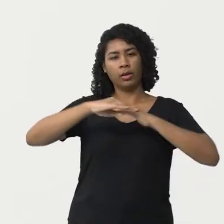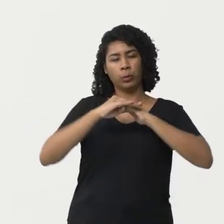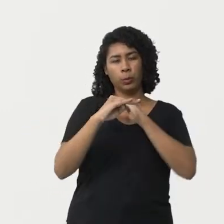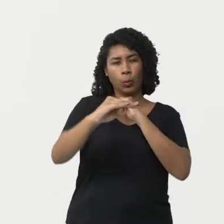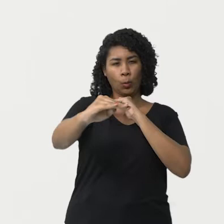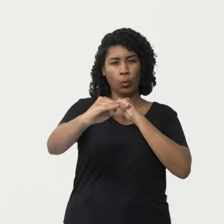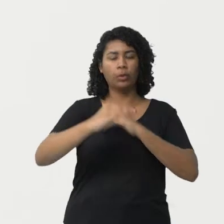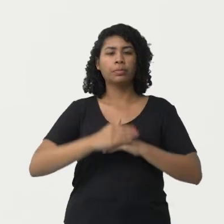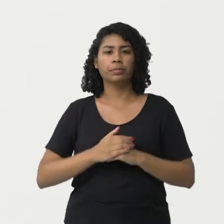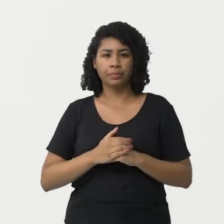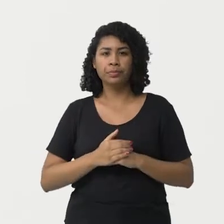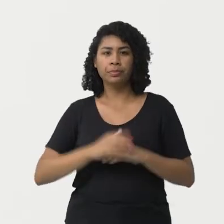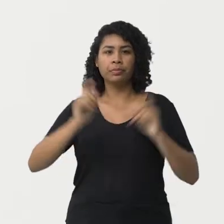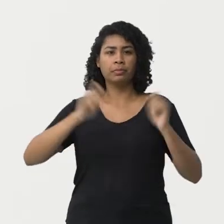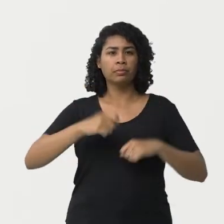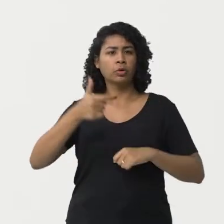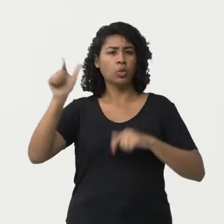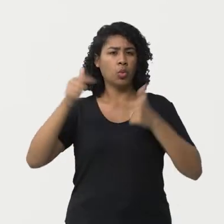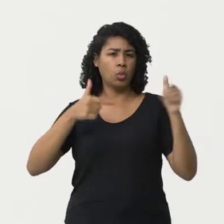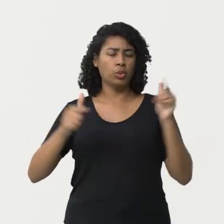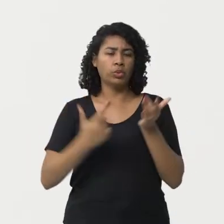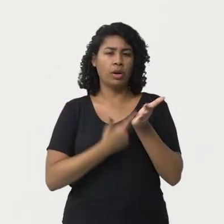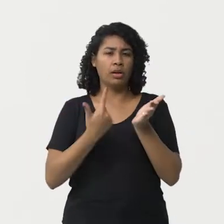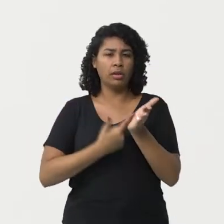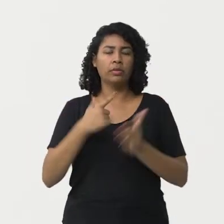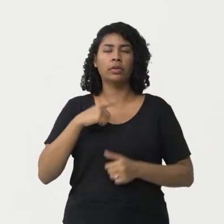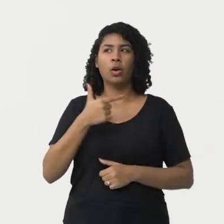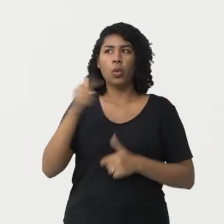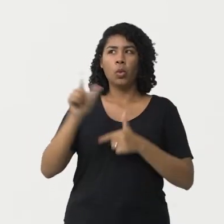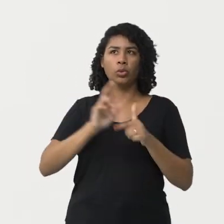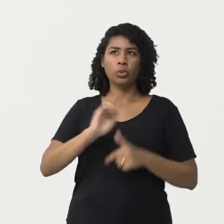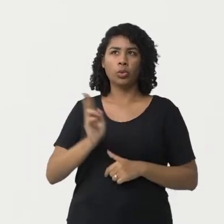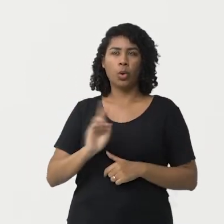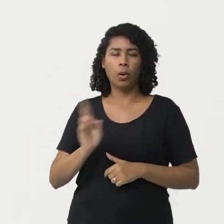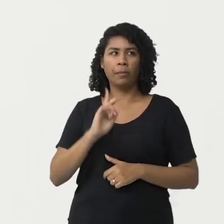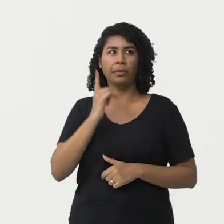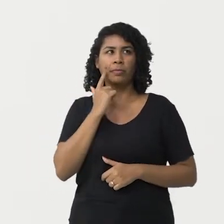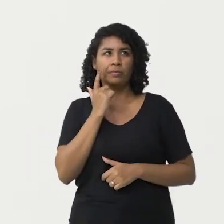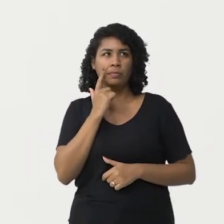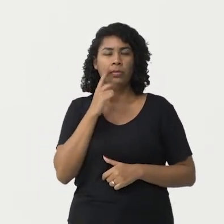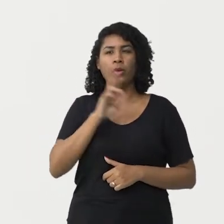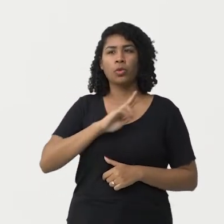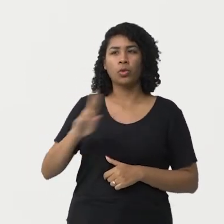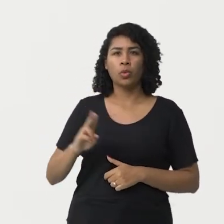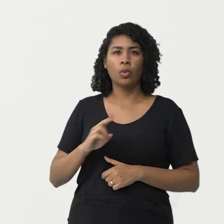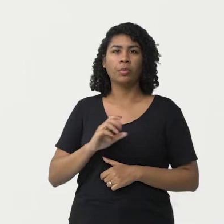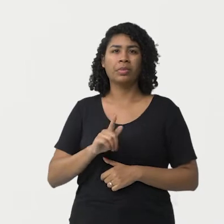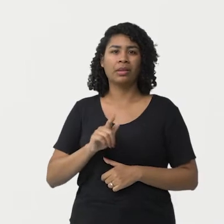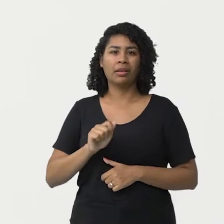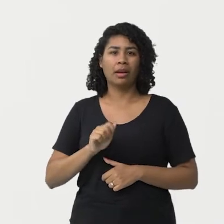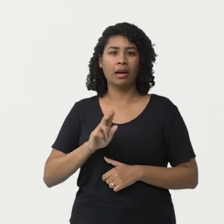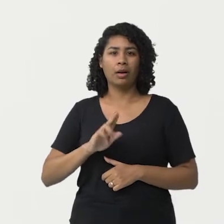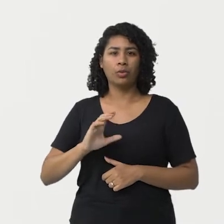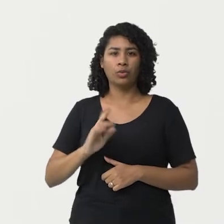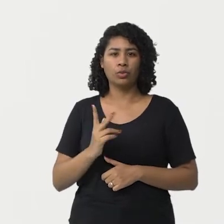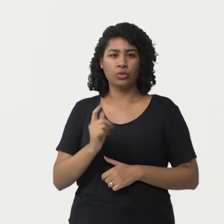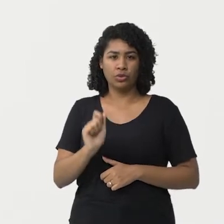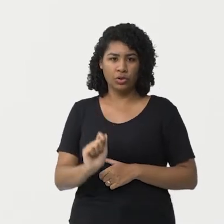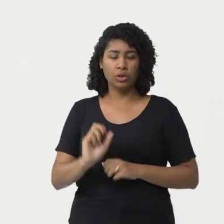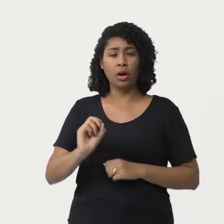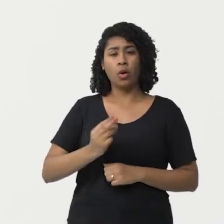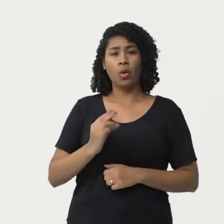chamar, vocês podem encontrar em algumas literaturas, em vez de campos ou de pampas, chamados campanha gaúcha, ou então